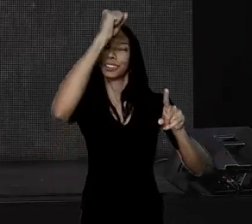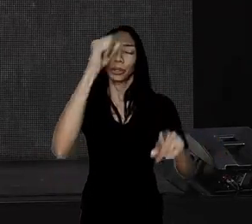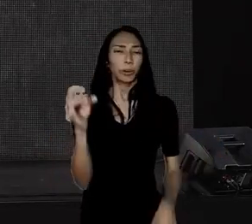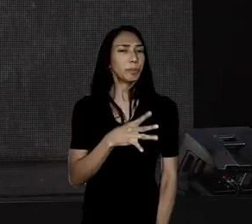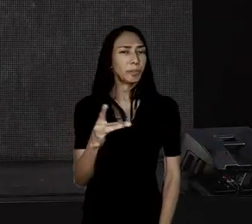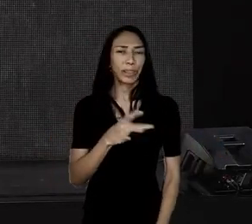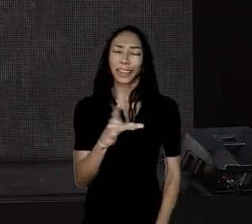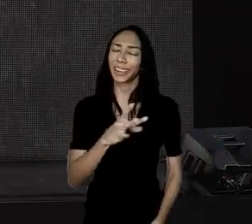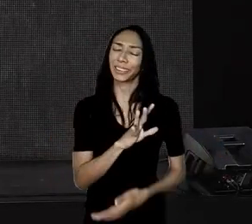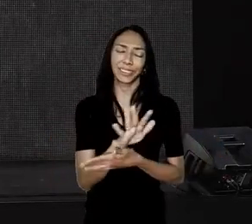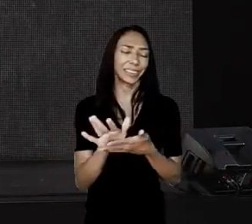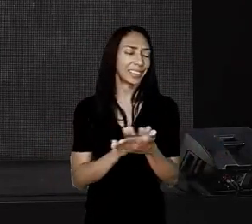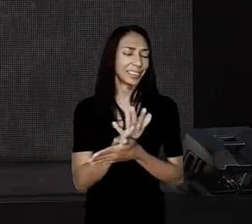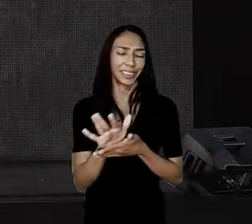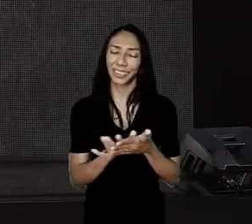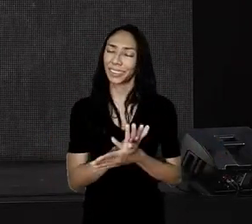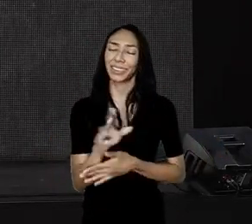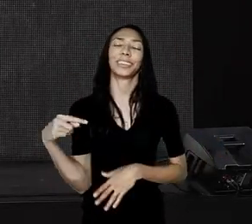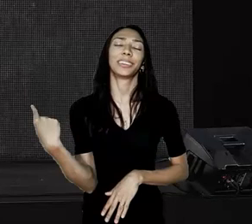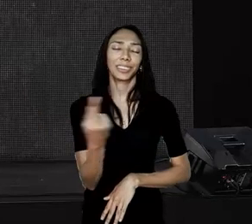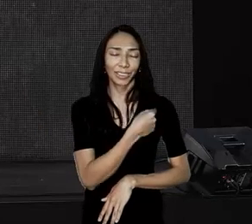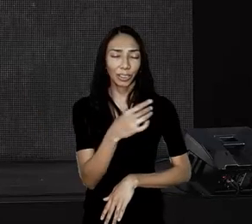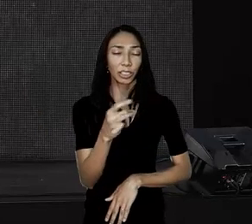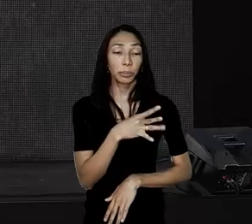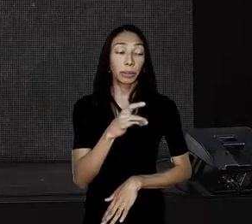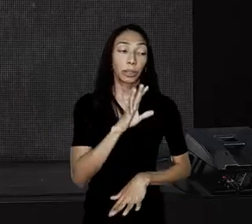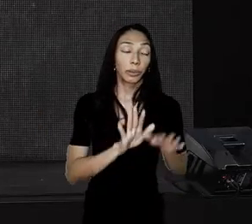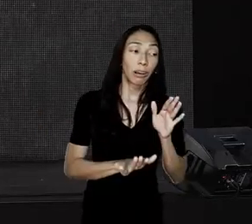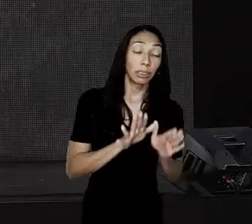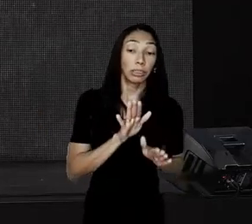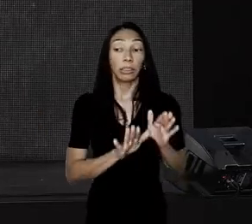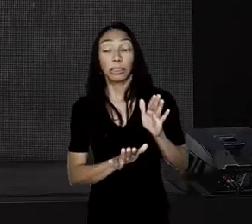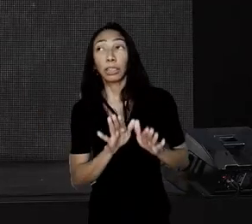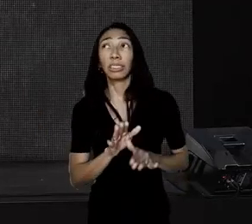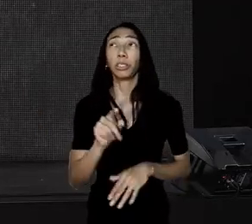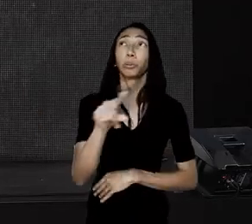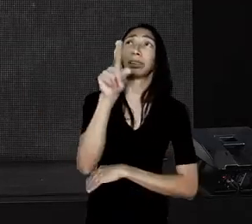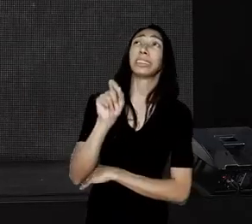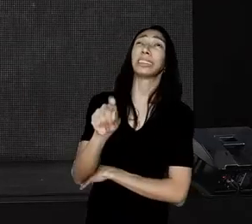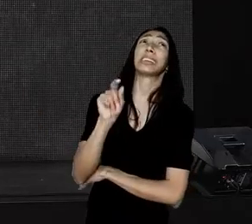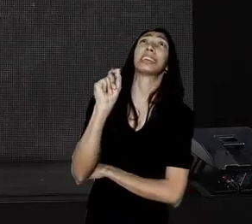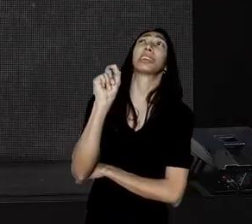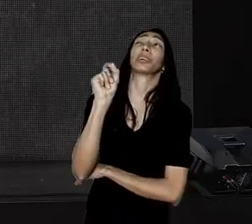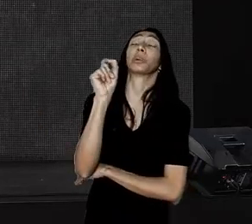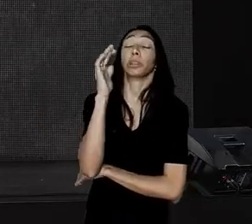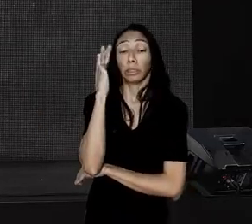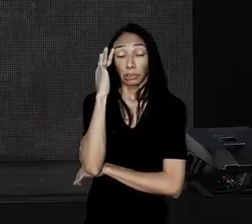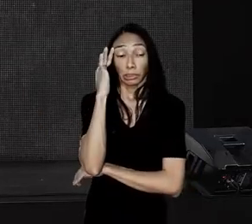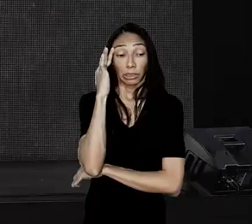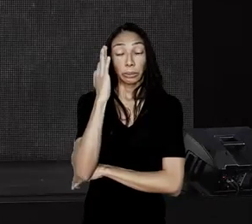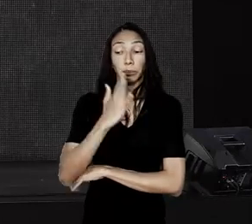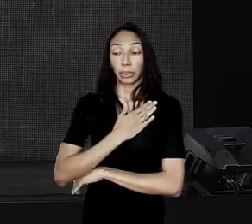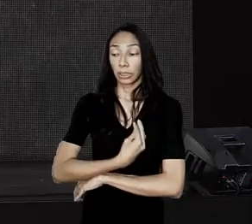temer, ainda que nós tenhamos medo temporário, aquela coisa de Senhor, o que será de mim? Como vai ser a